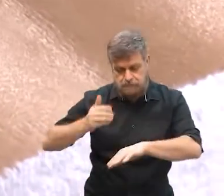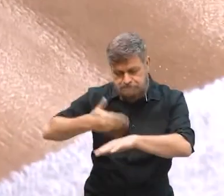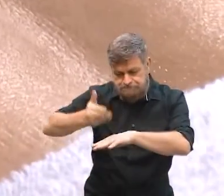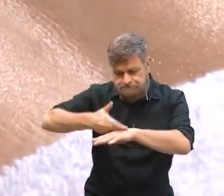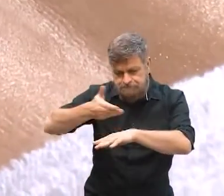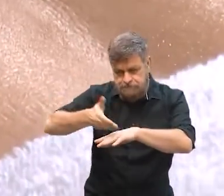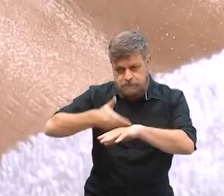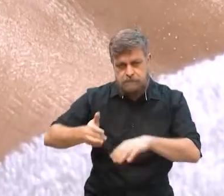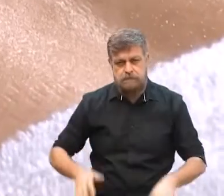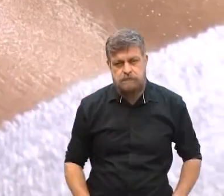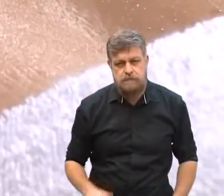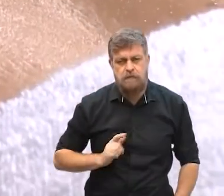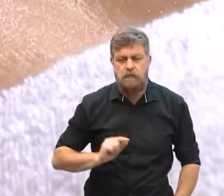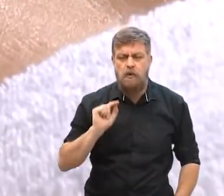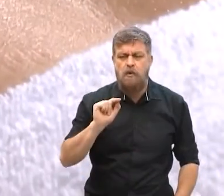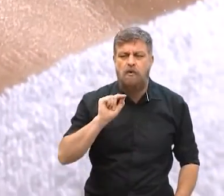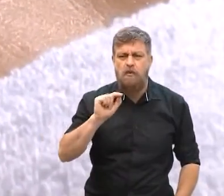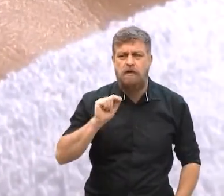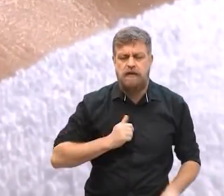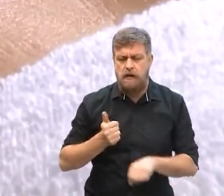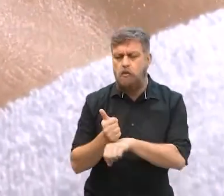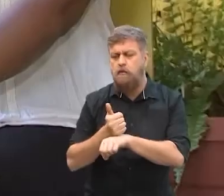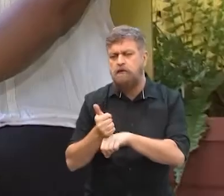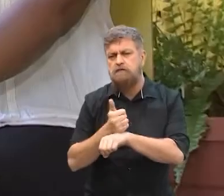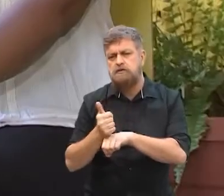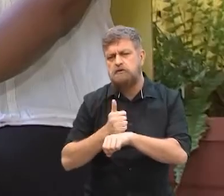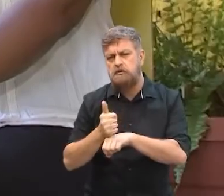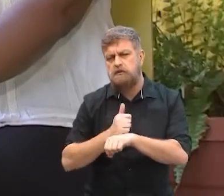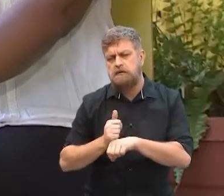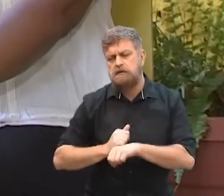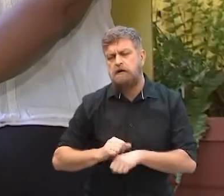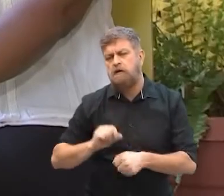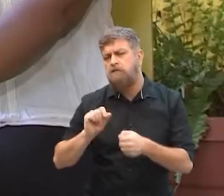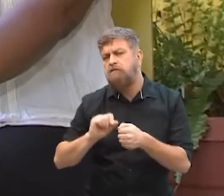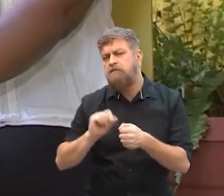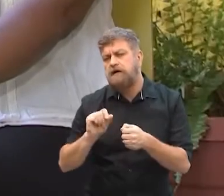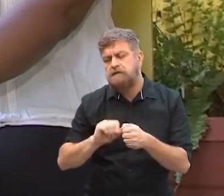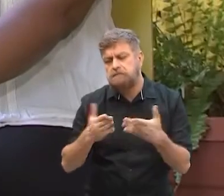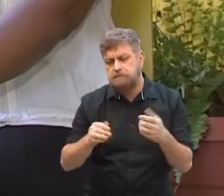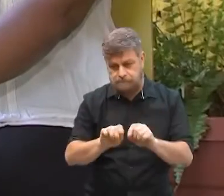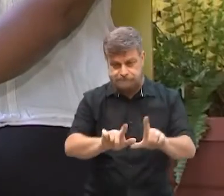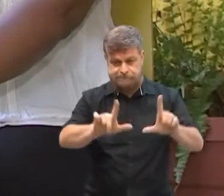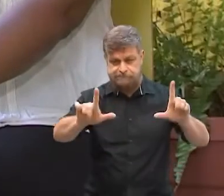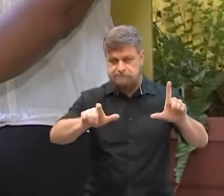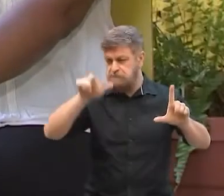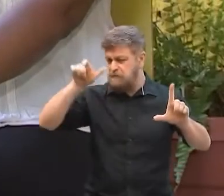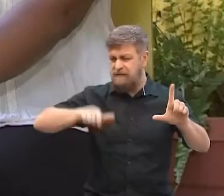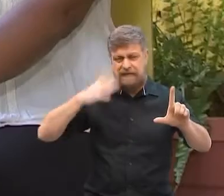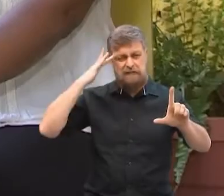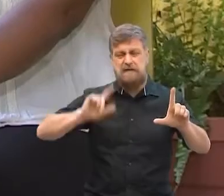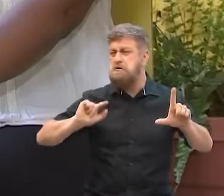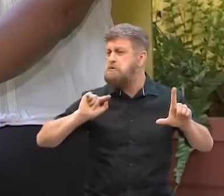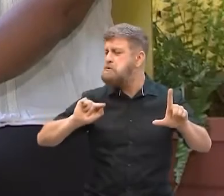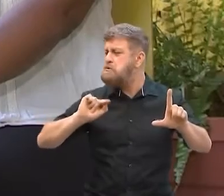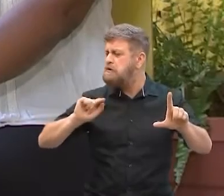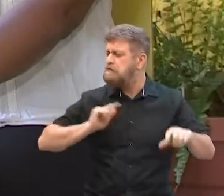aprendeu. Principalmente, o que faz um massoterapeuta pro pessoal que tá em casa, ligou a televisão agora e que não sabe